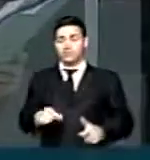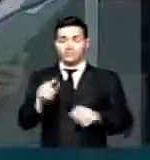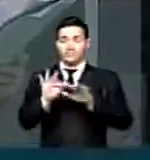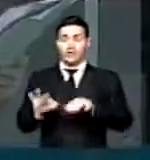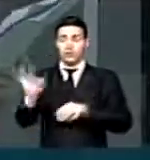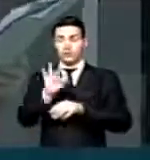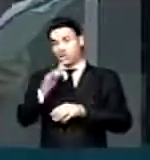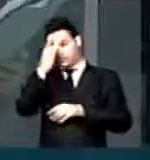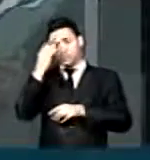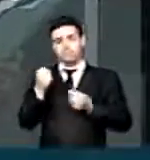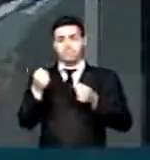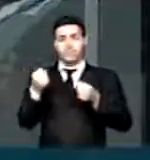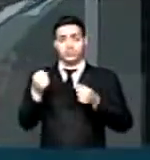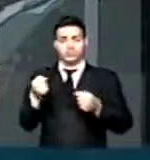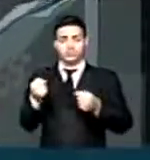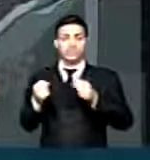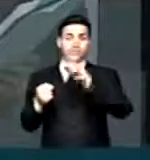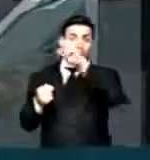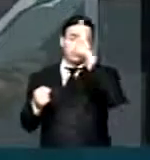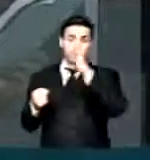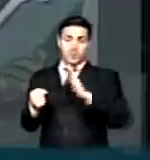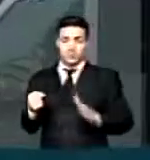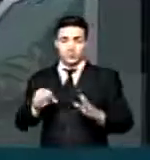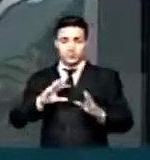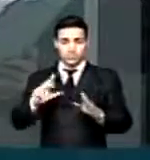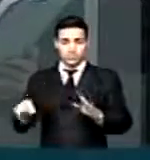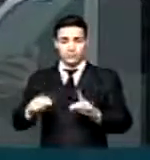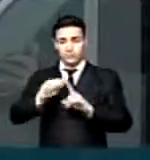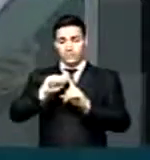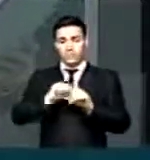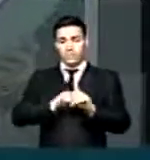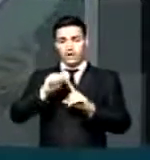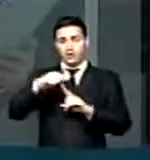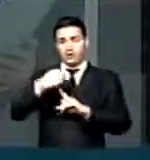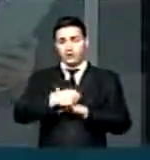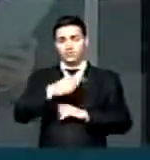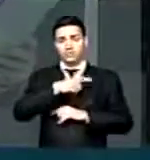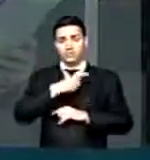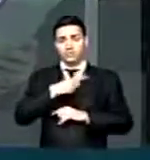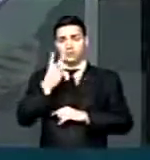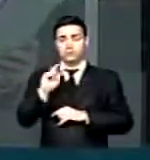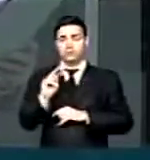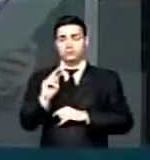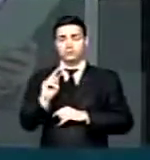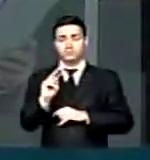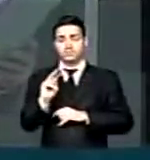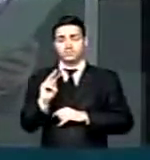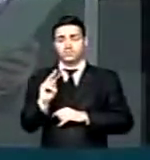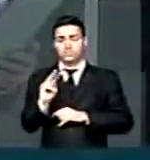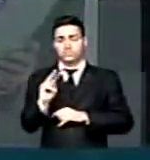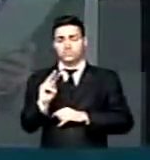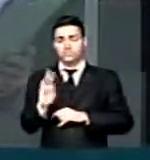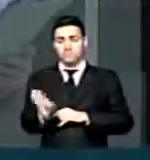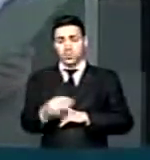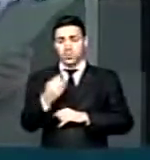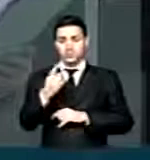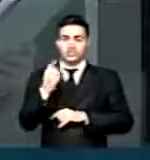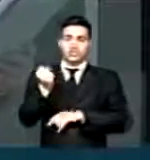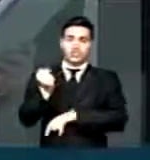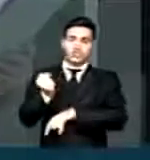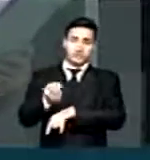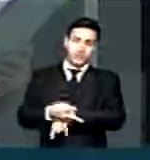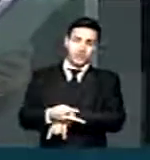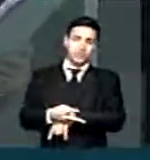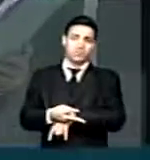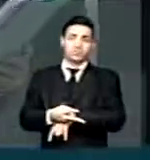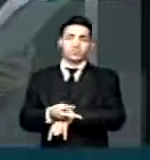Guaramirí. Em todo o Brasil, a banana gera mais de 2 mil, os produtores de banana geram mais de 2 milhões de empregos, diretos